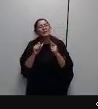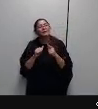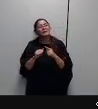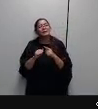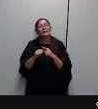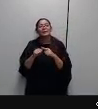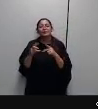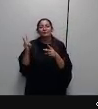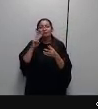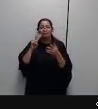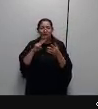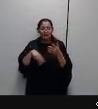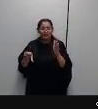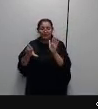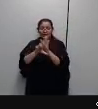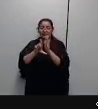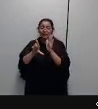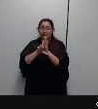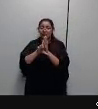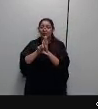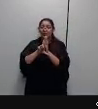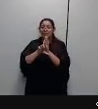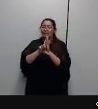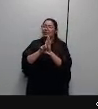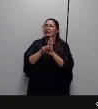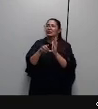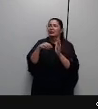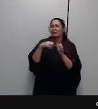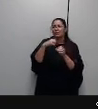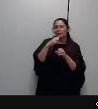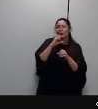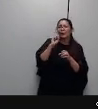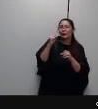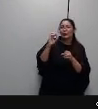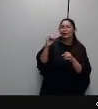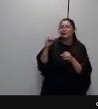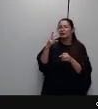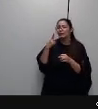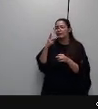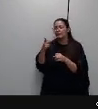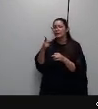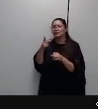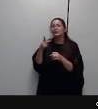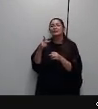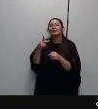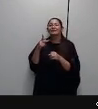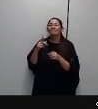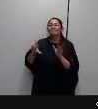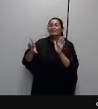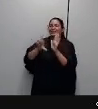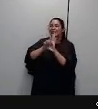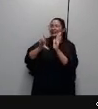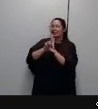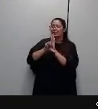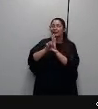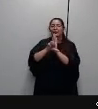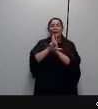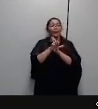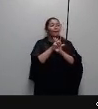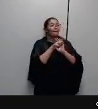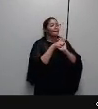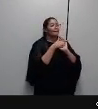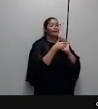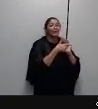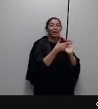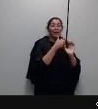dispositivos da lei 6830/80 Oi vó dispositivo da lei 11101/2005 a